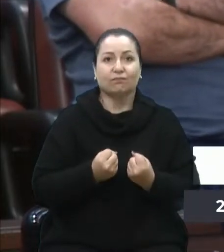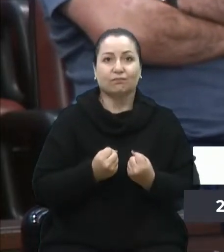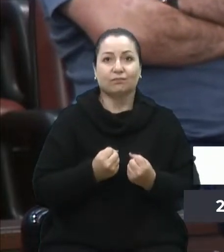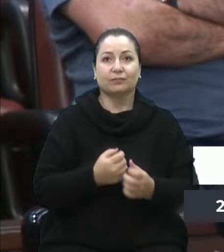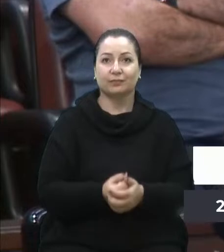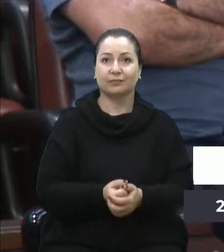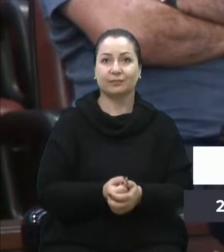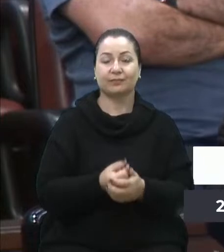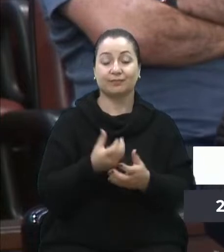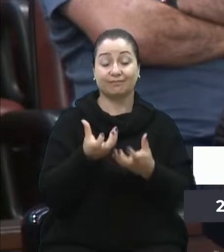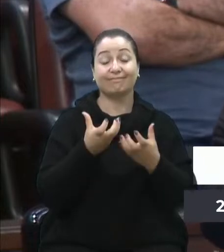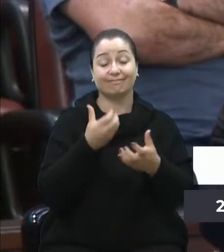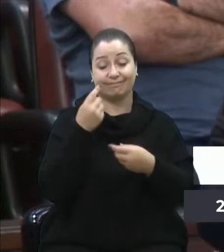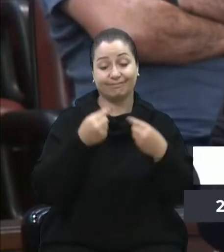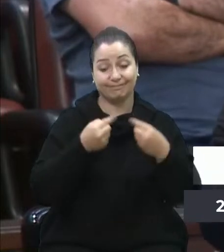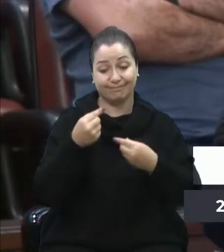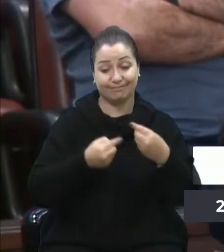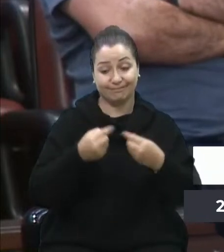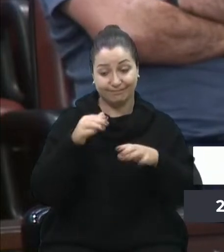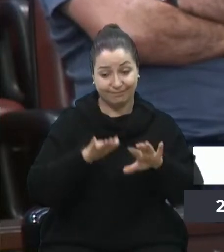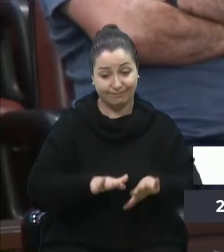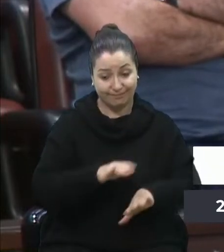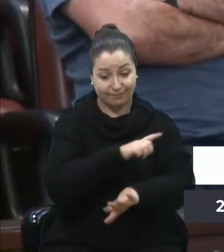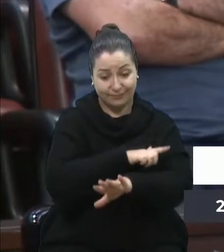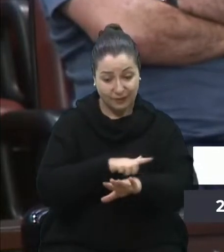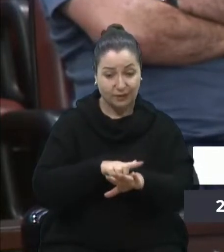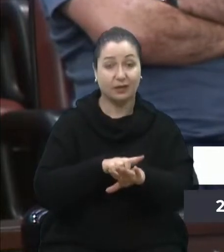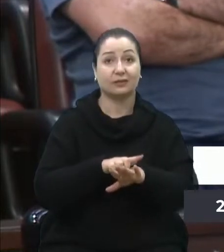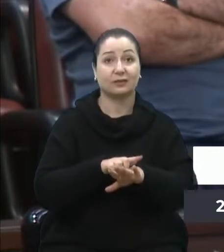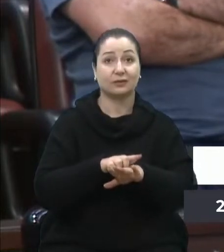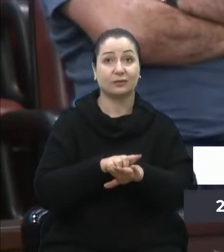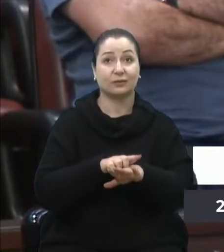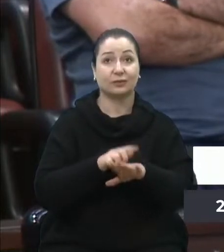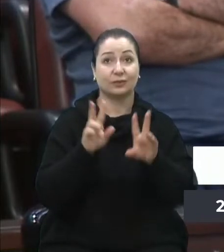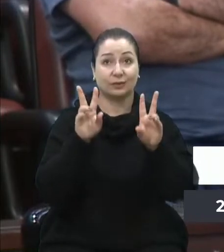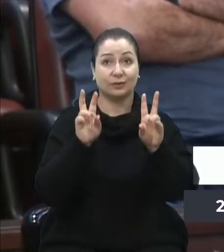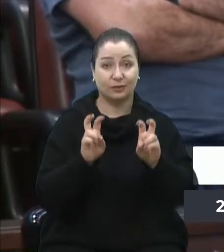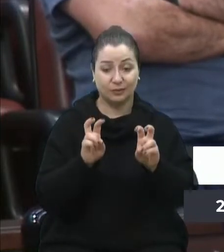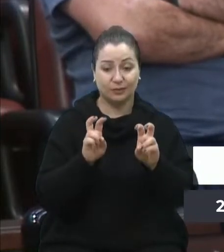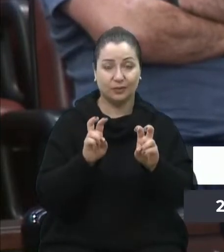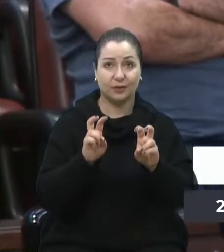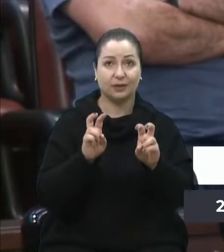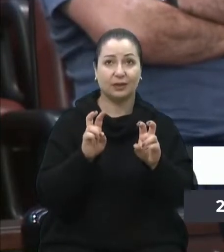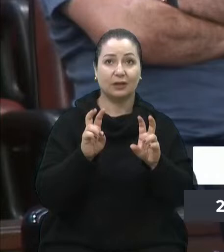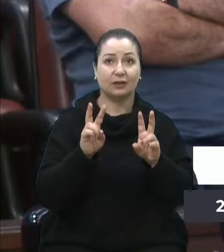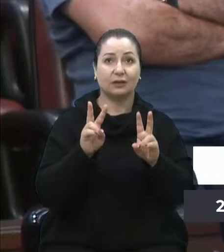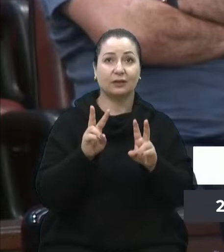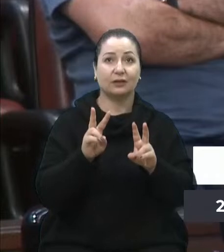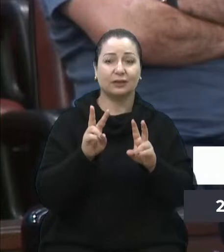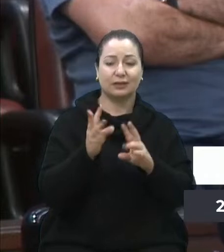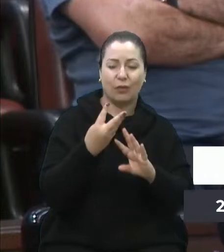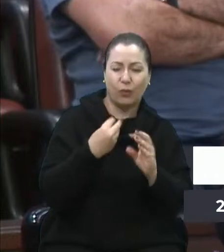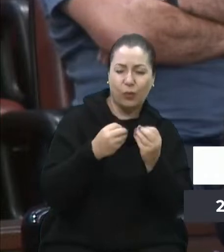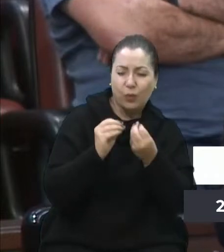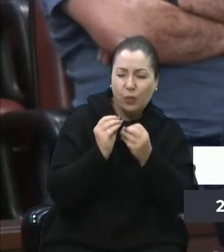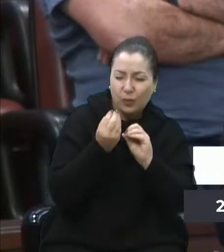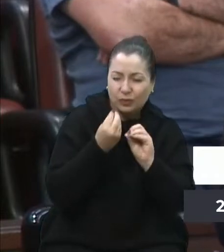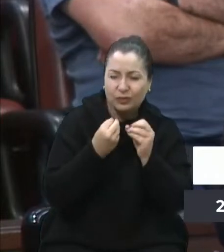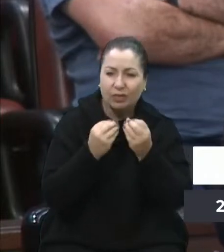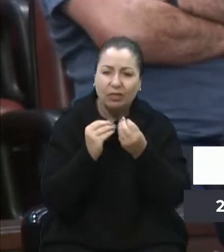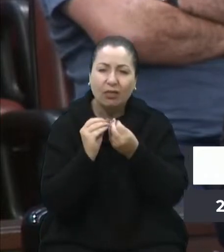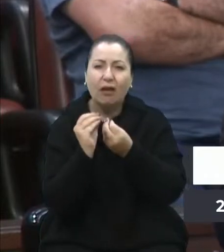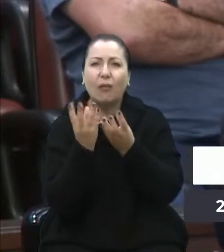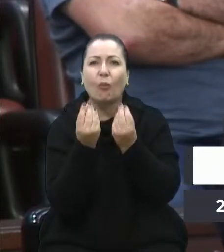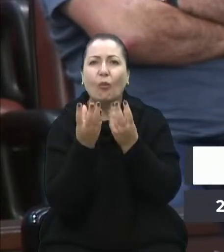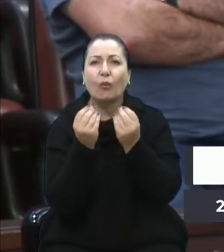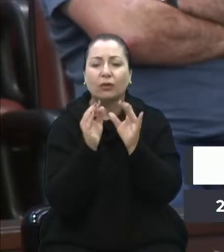muito de discutir aqui na educação a situação de vulnerabilidade de muitas famílias, de não ter muitas vezes